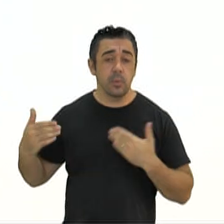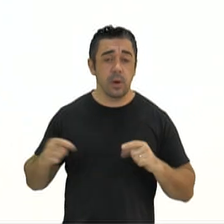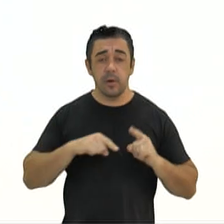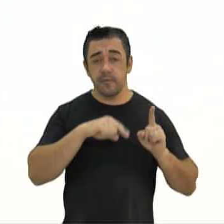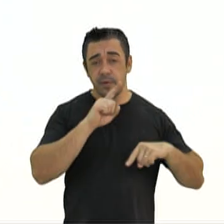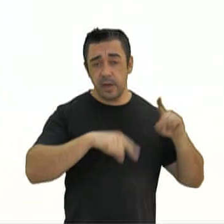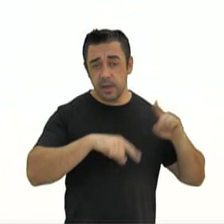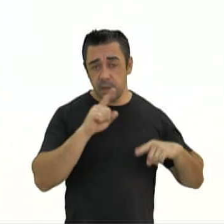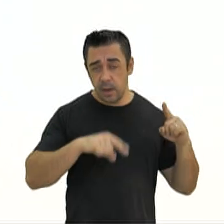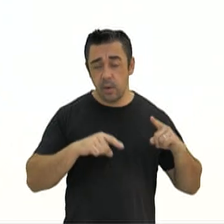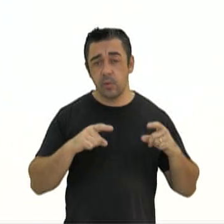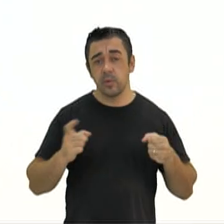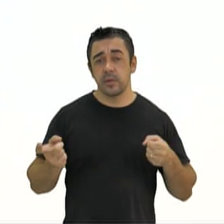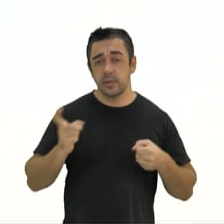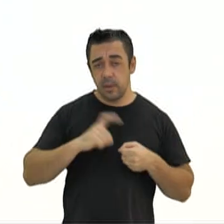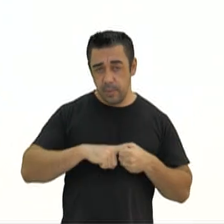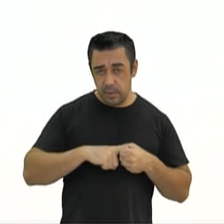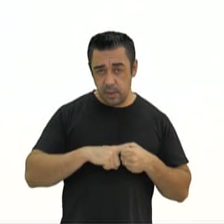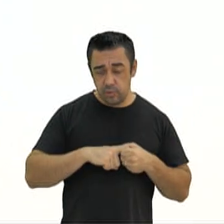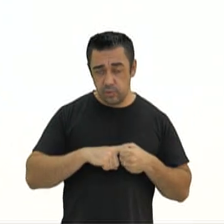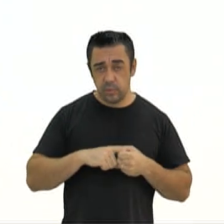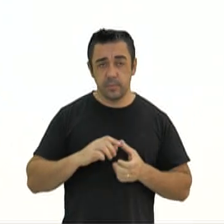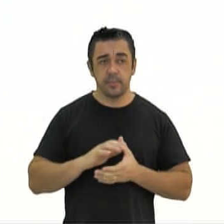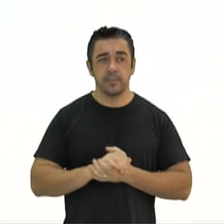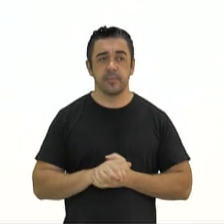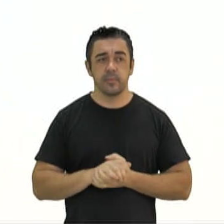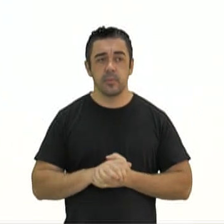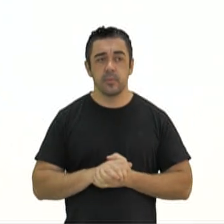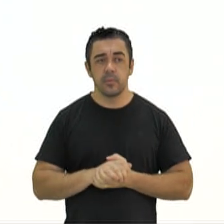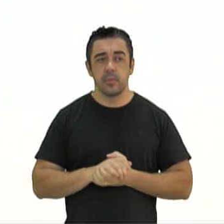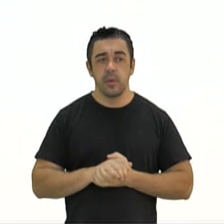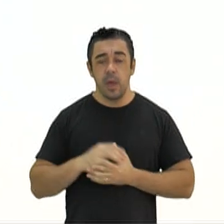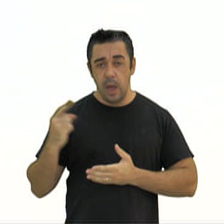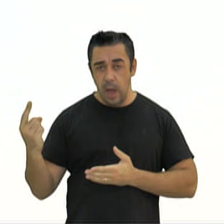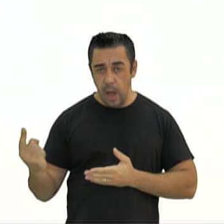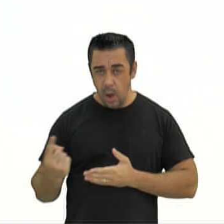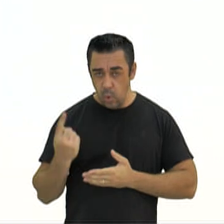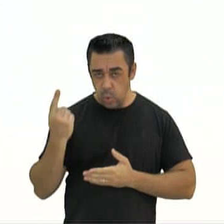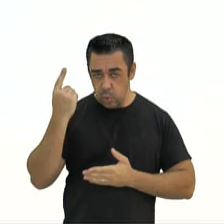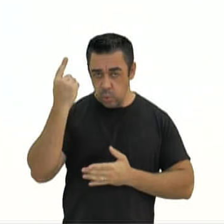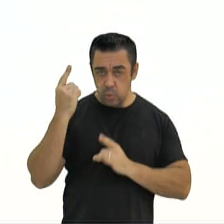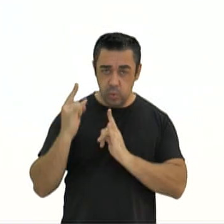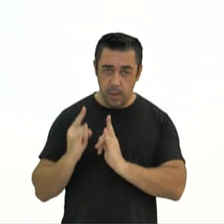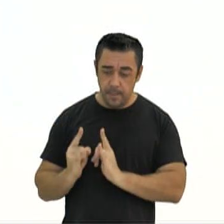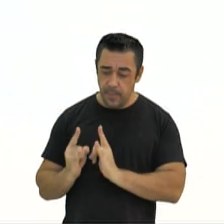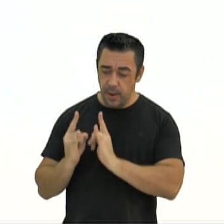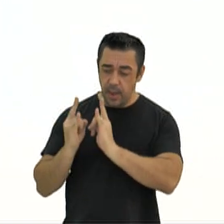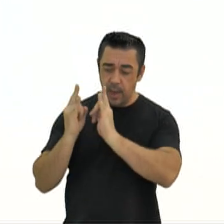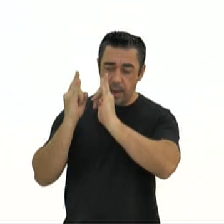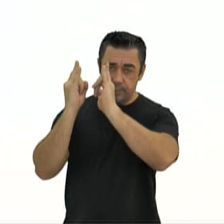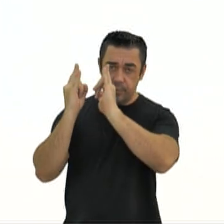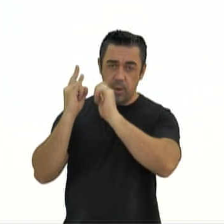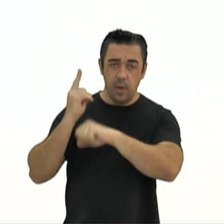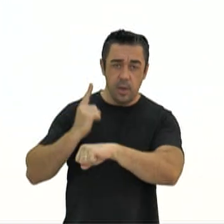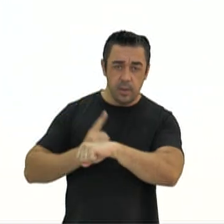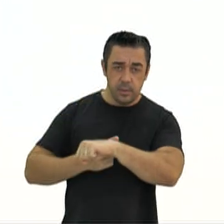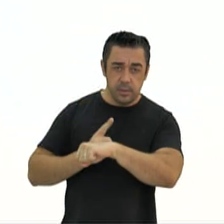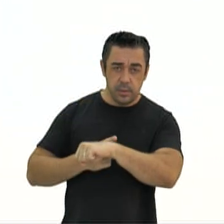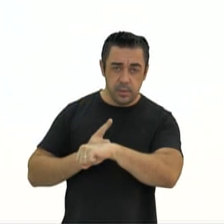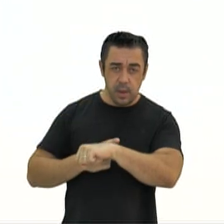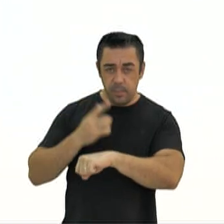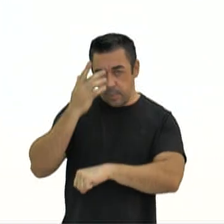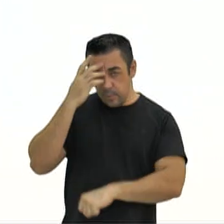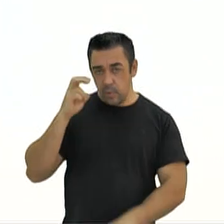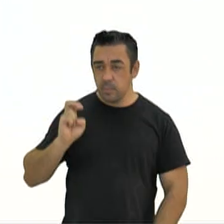variável dependente? Dependente. Então, ó, a altura de um prédio e o tempo necessário para uma